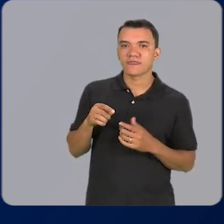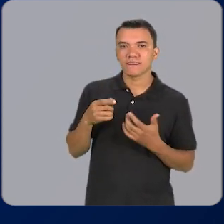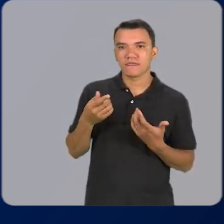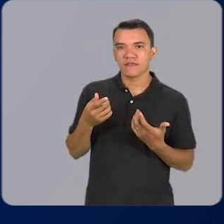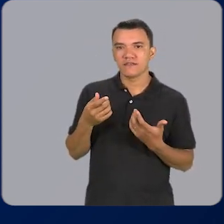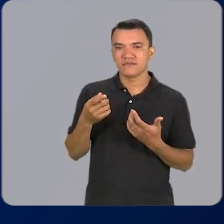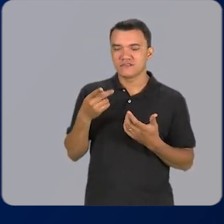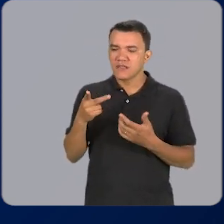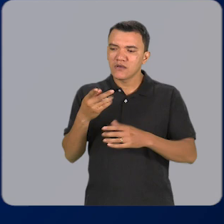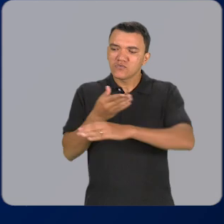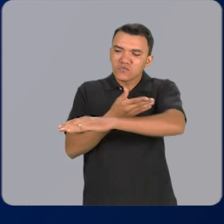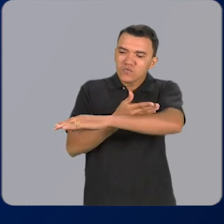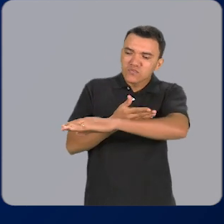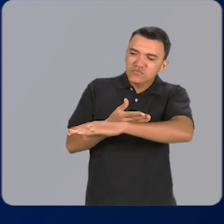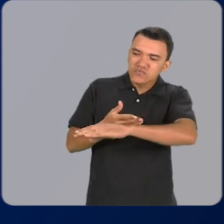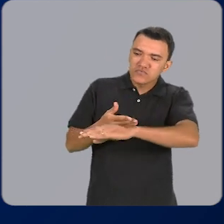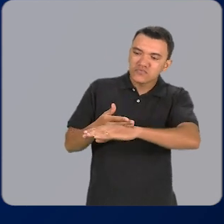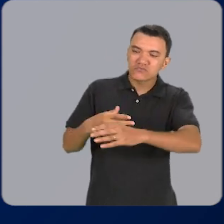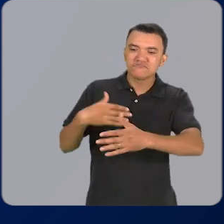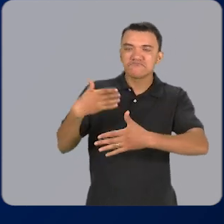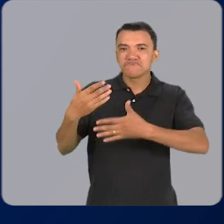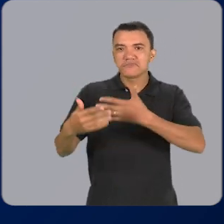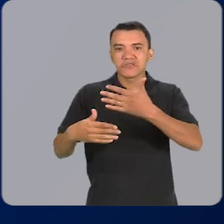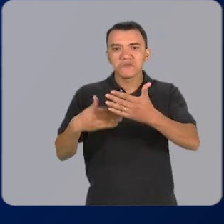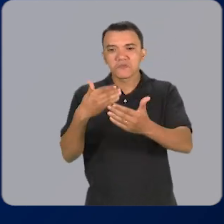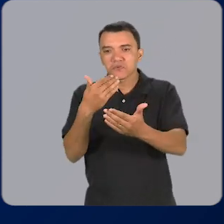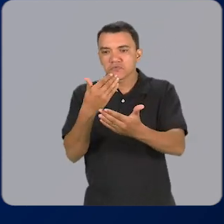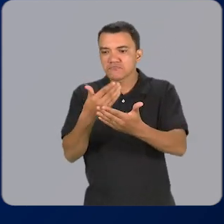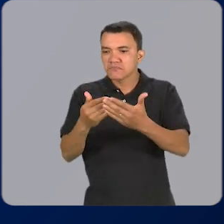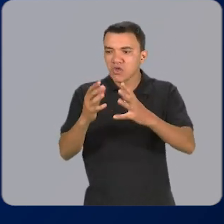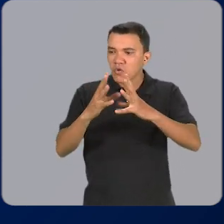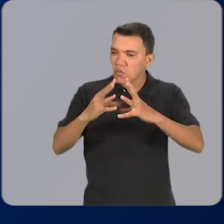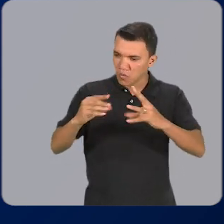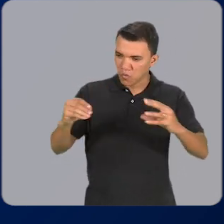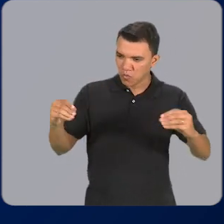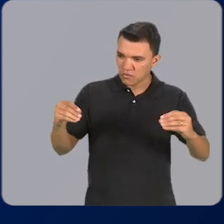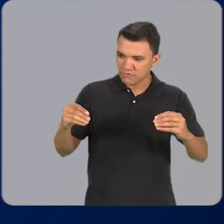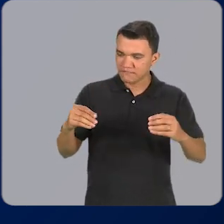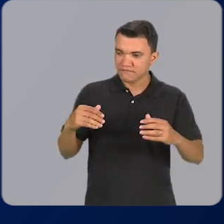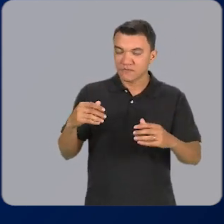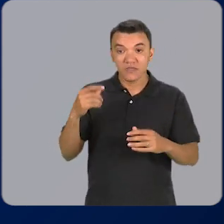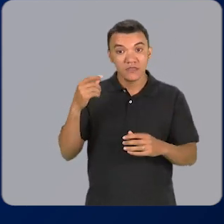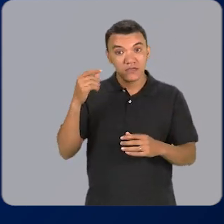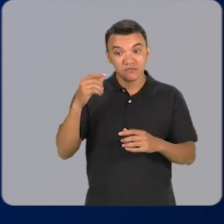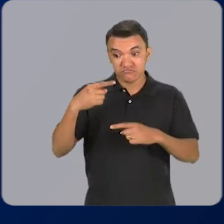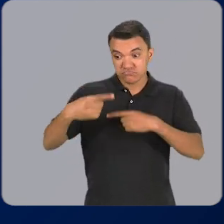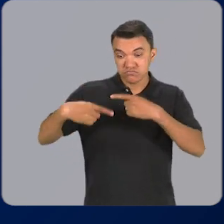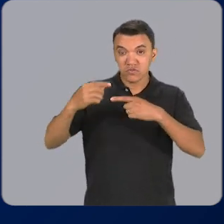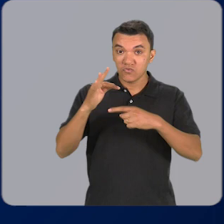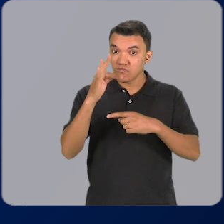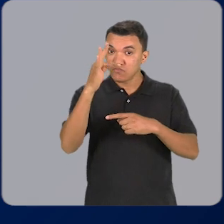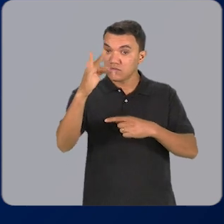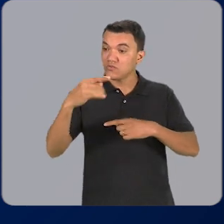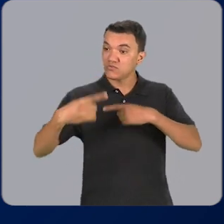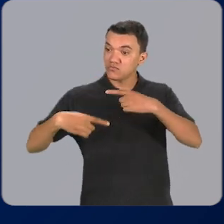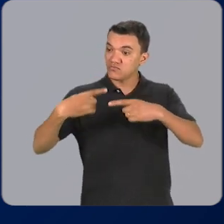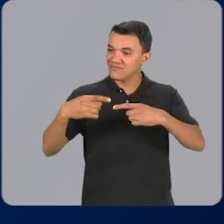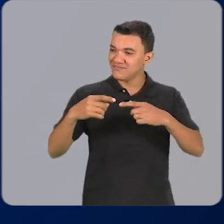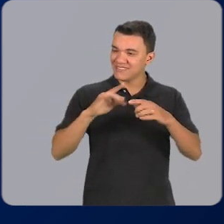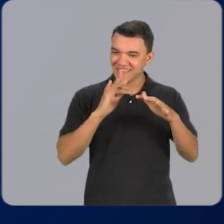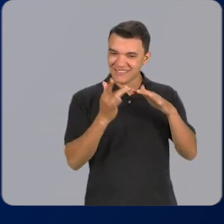uma tradição que tende a se perder com o passar do tempo? Você acha que, por exemplo, as gerações futuras, a galera agora